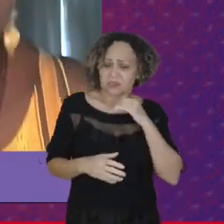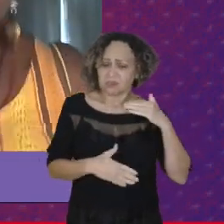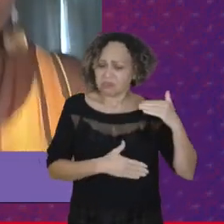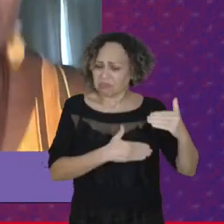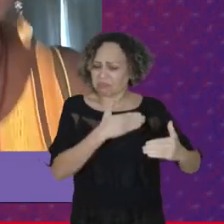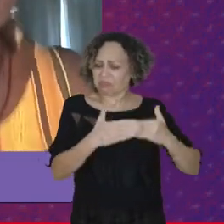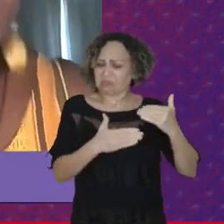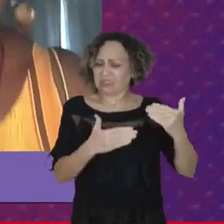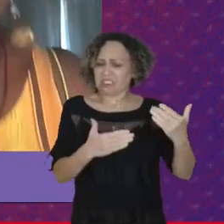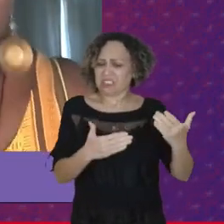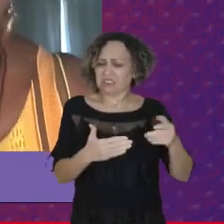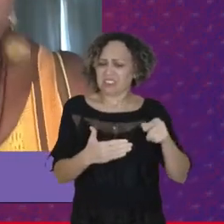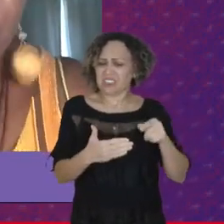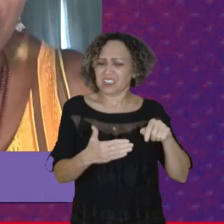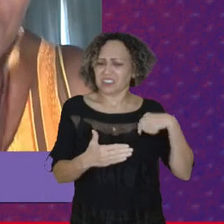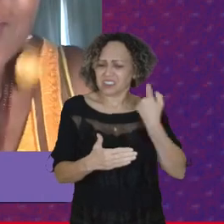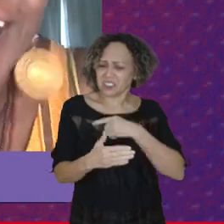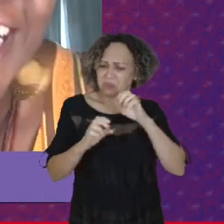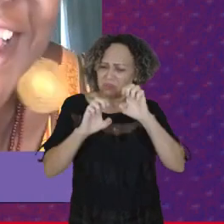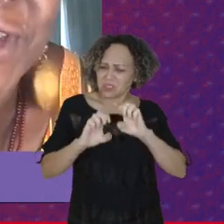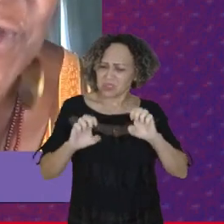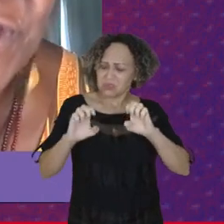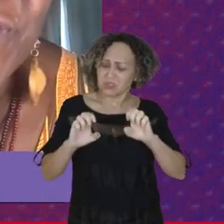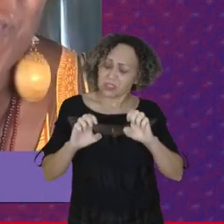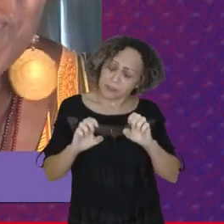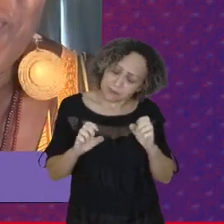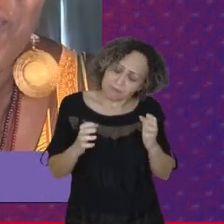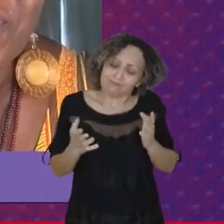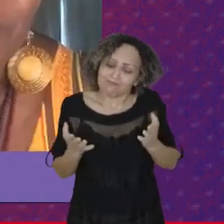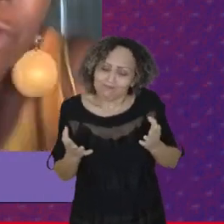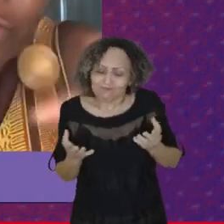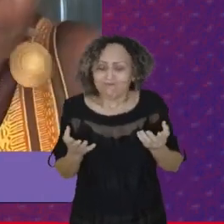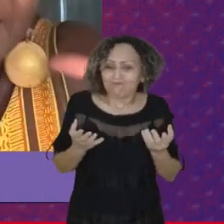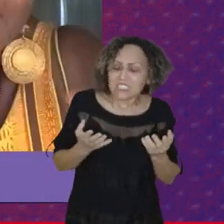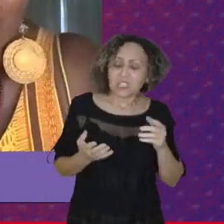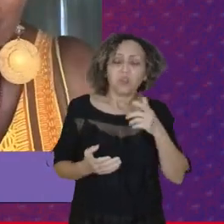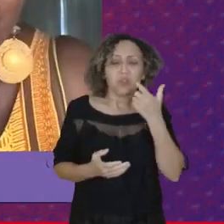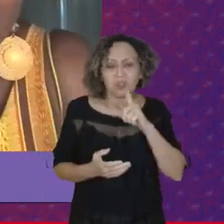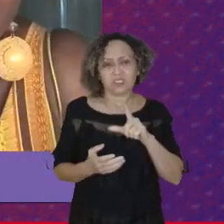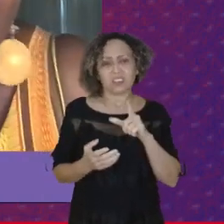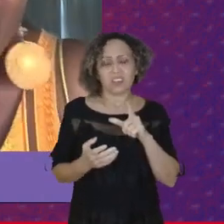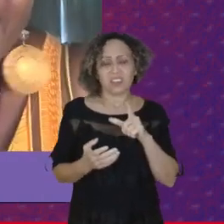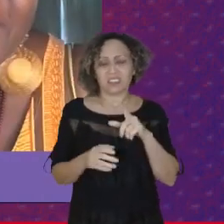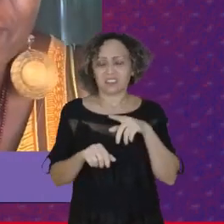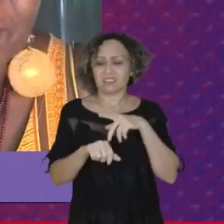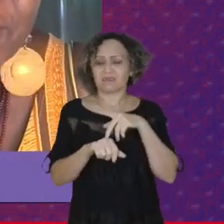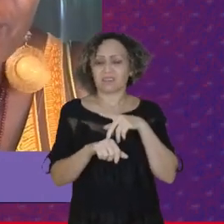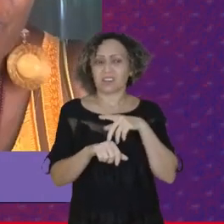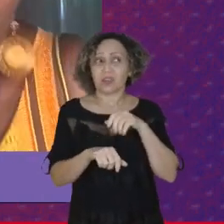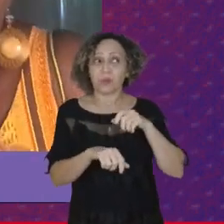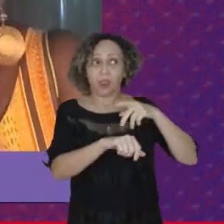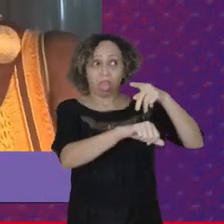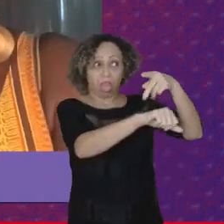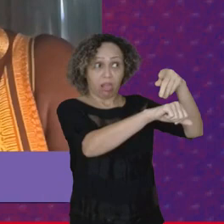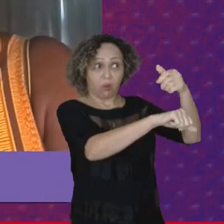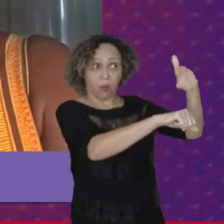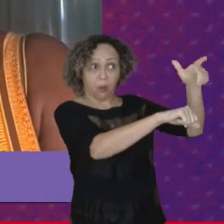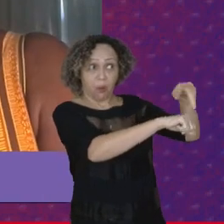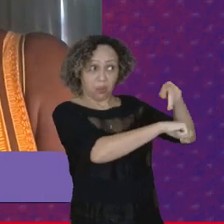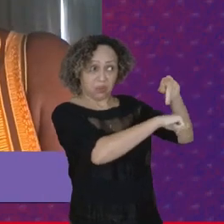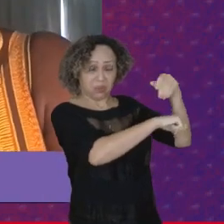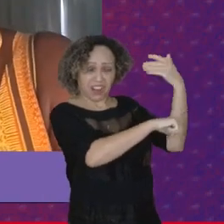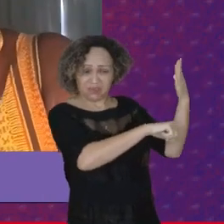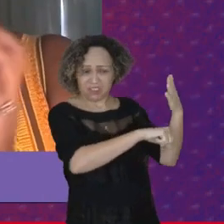temos uma estrutura que ainda comporta isto. Outros países, inclusive, nem têm isto.